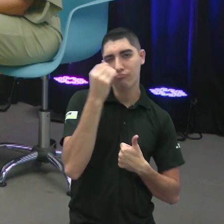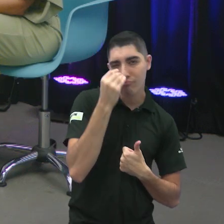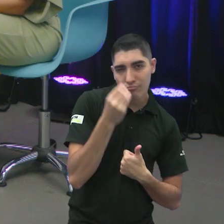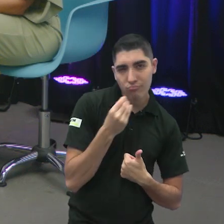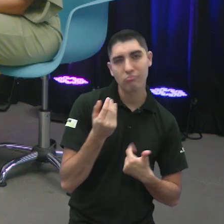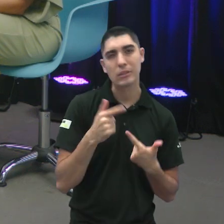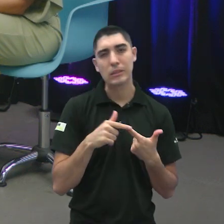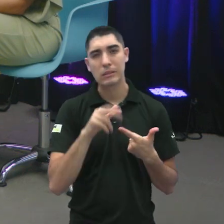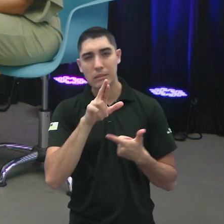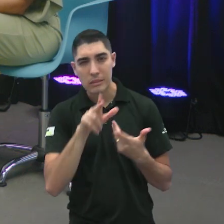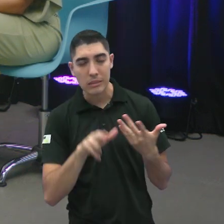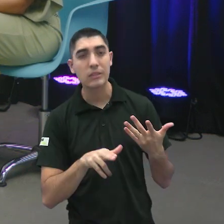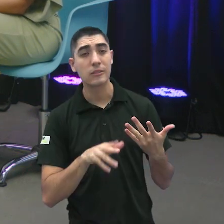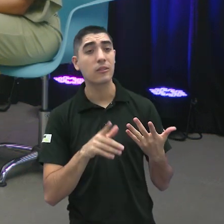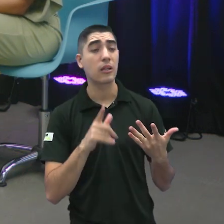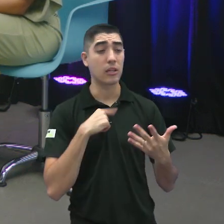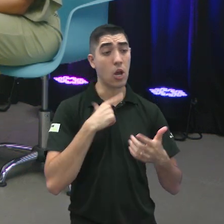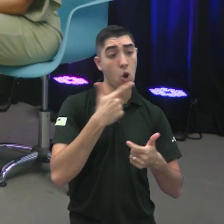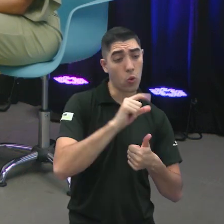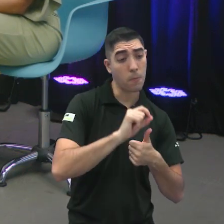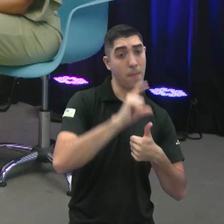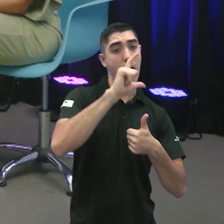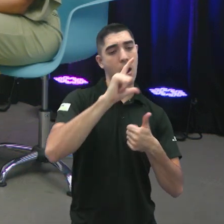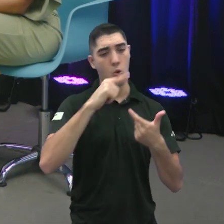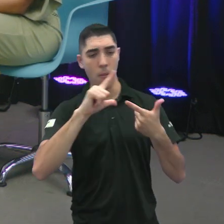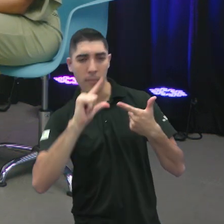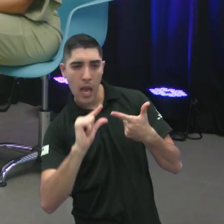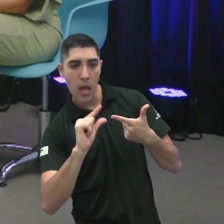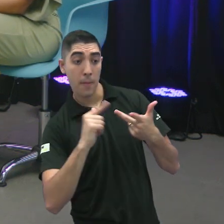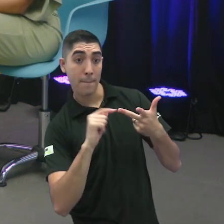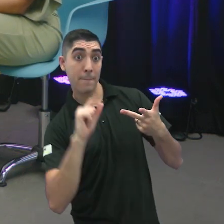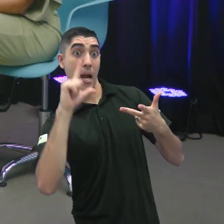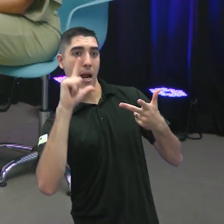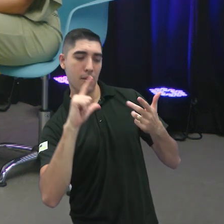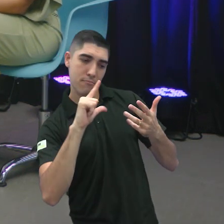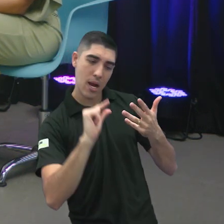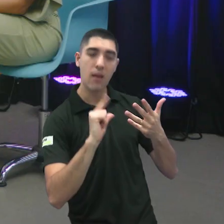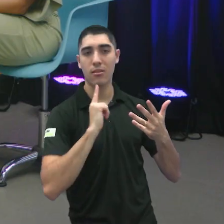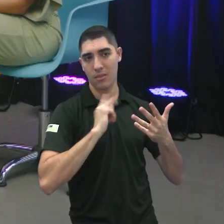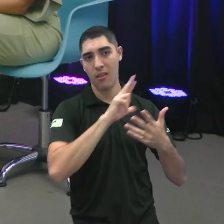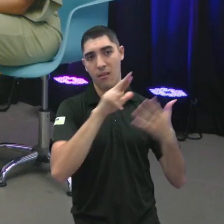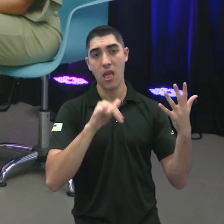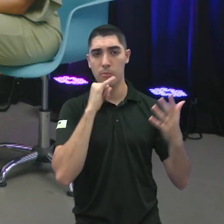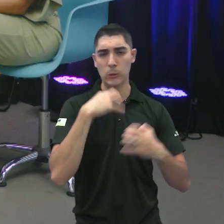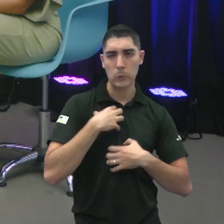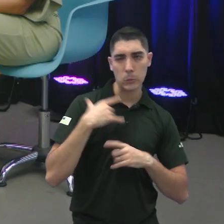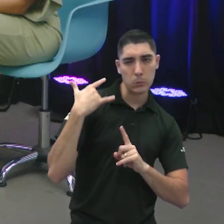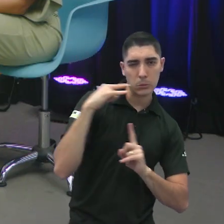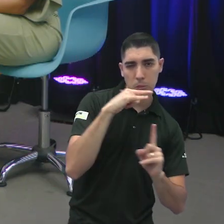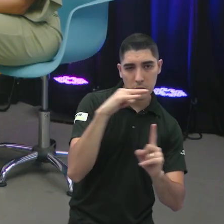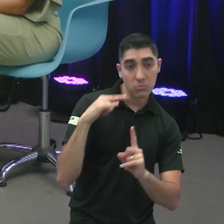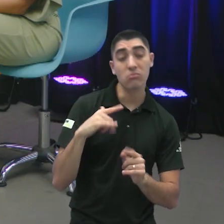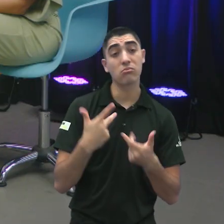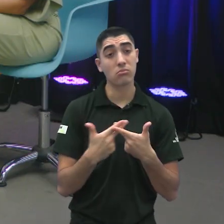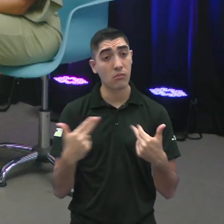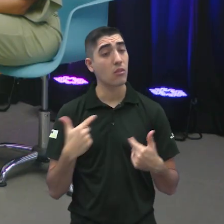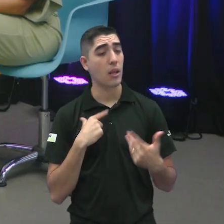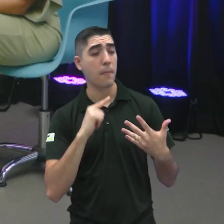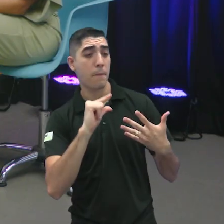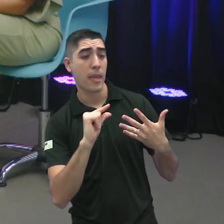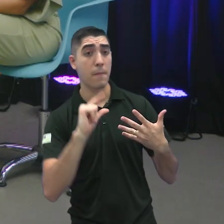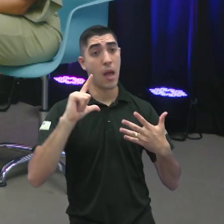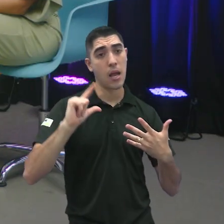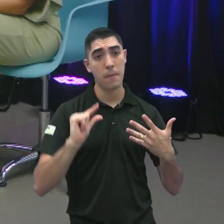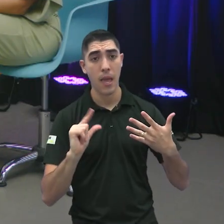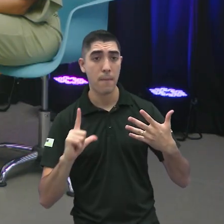rejeição, em menor ou maior grau, a gente sentiu a dor do abandono, em menor ou maior grau, a gente sentiu a dor da manipulação, também em menor ou maior